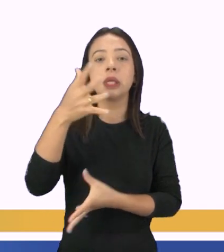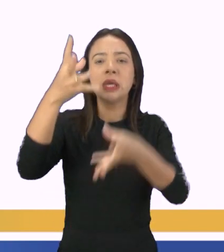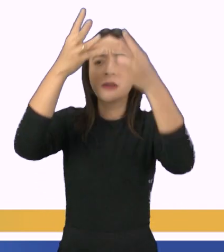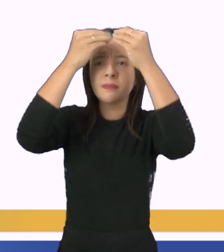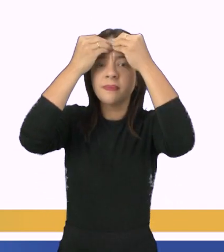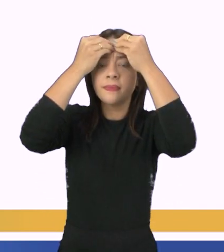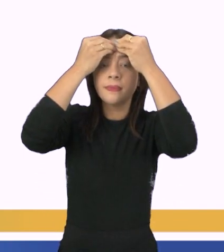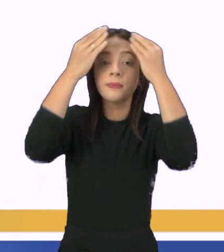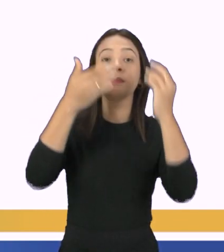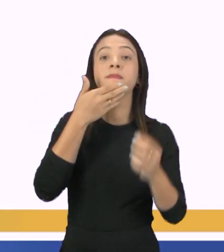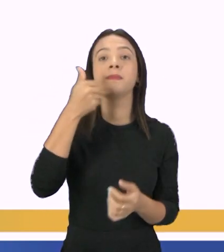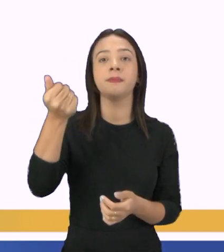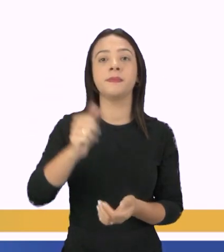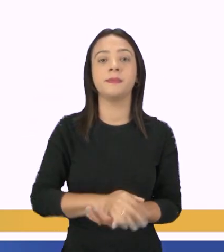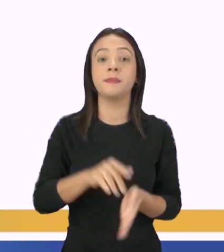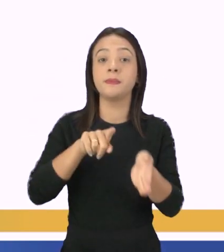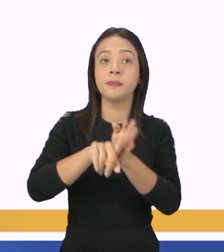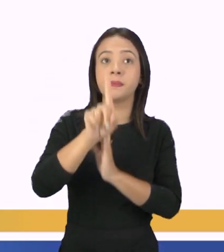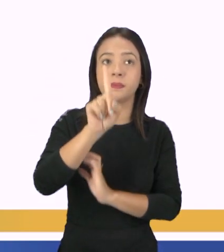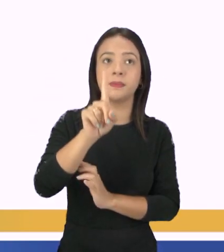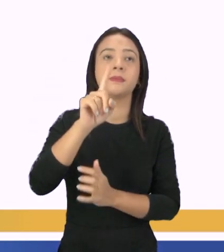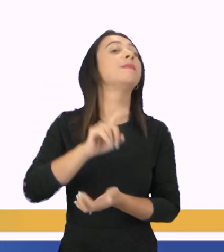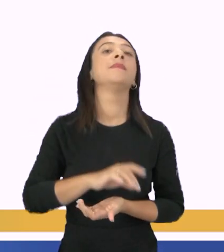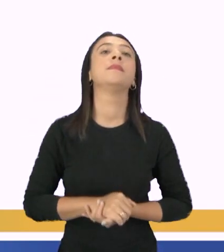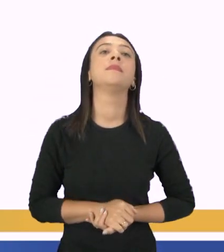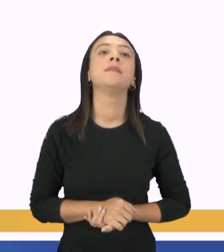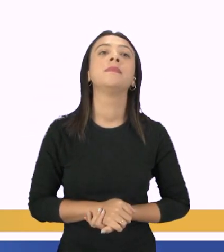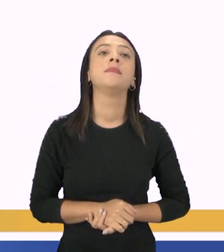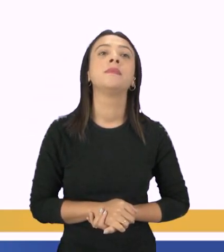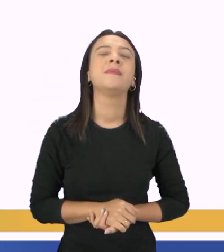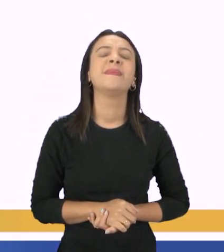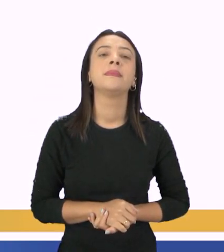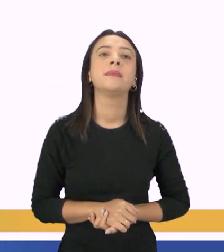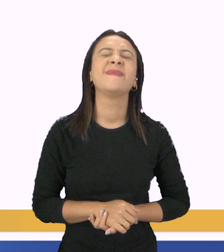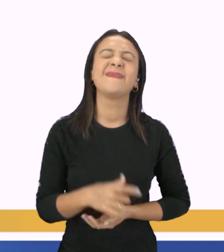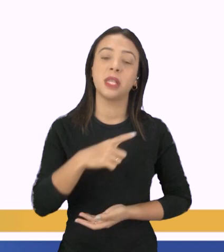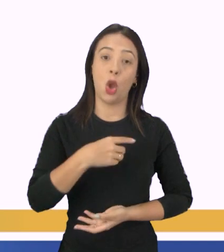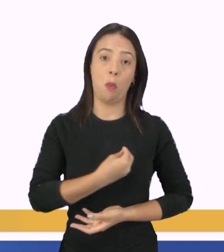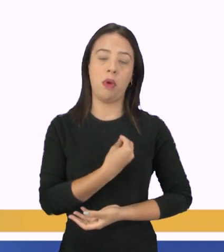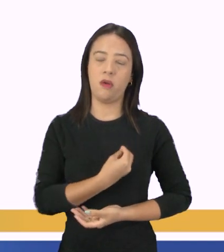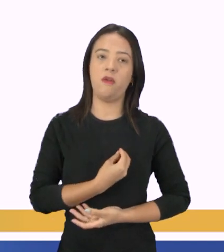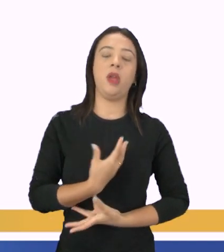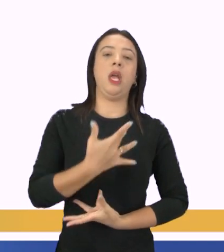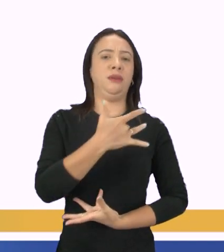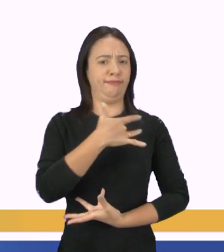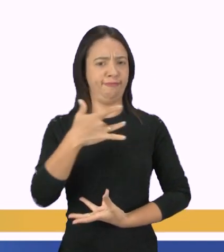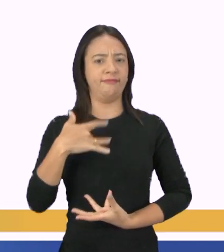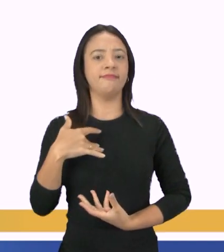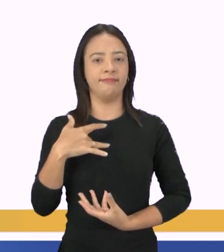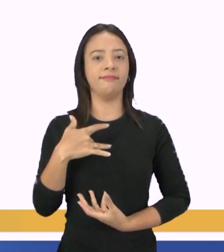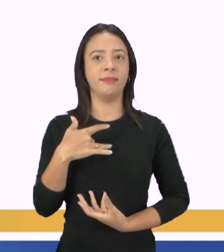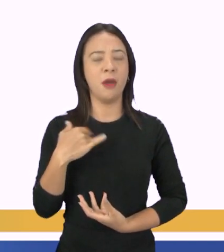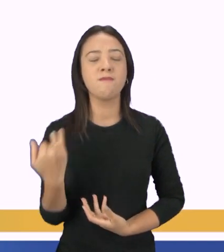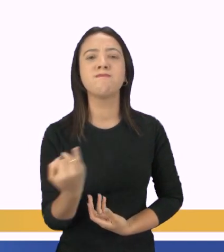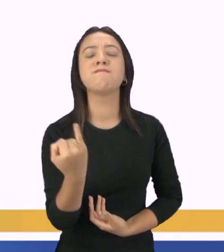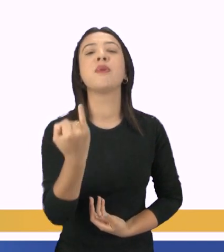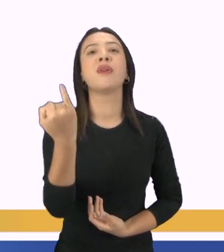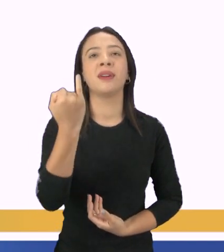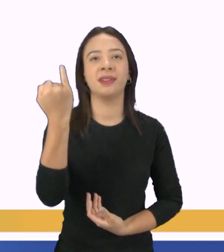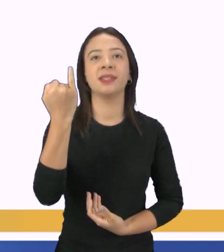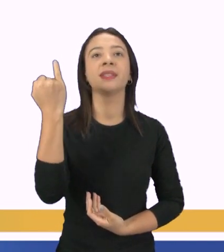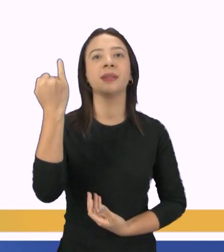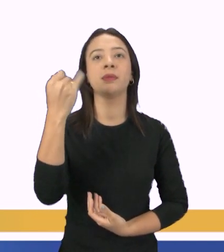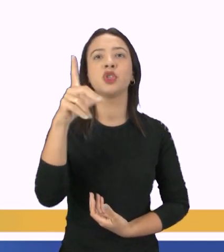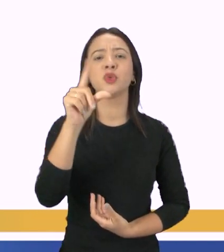essa informação. Vamos para a questão 1. Diz assim: cultivar um estilo de vida saudável é extremamente importante